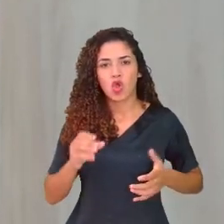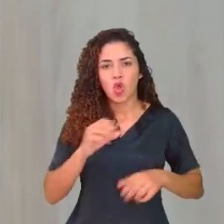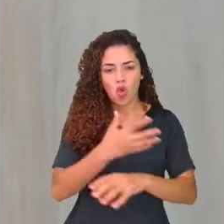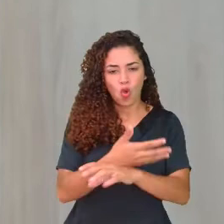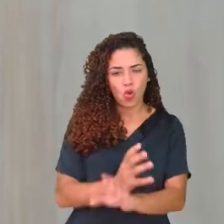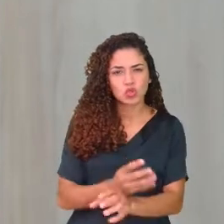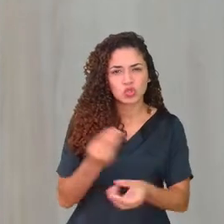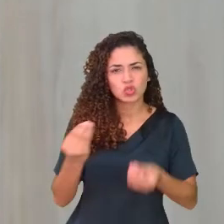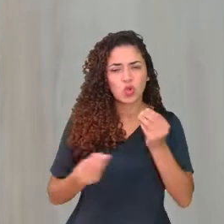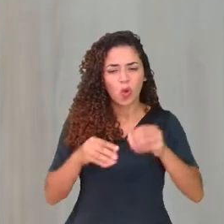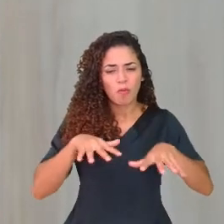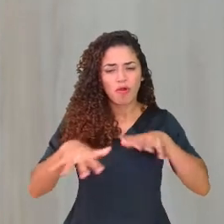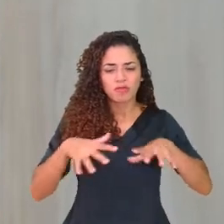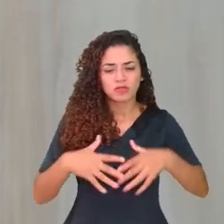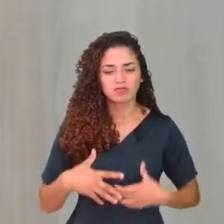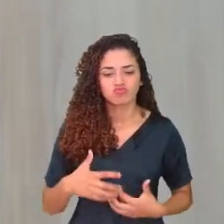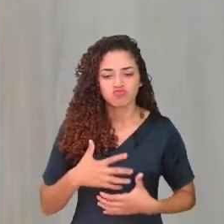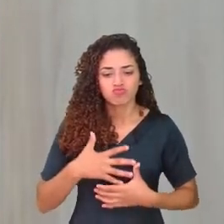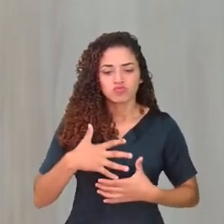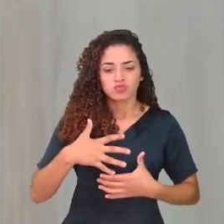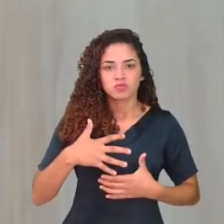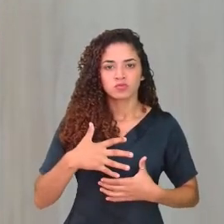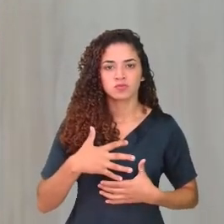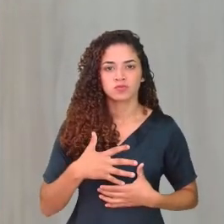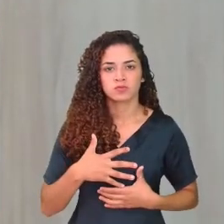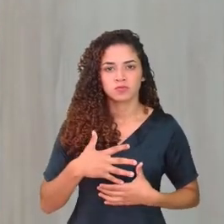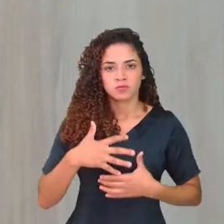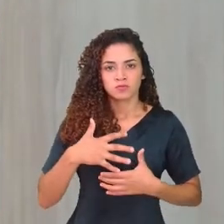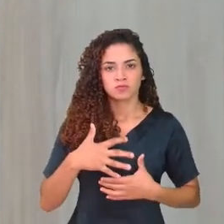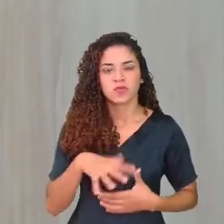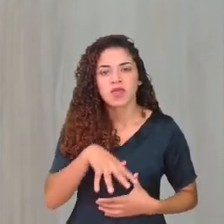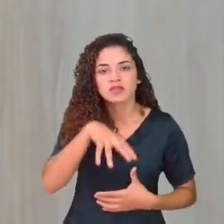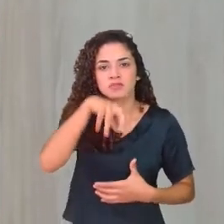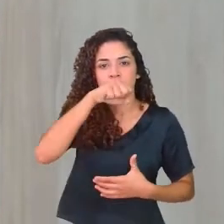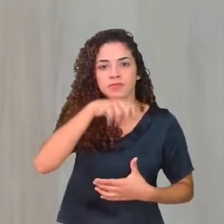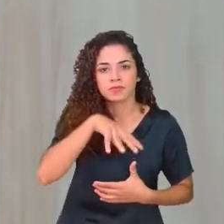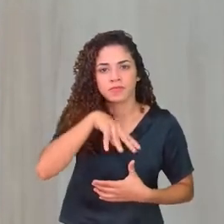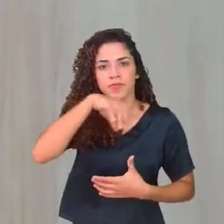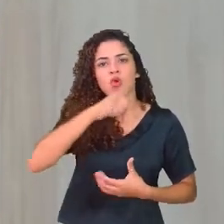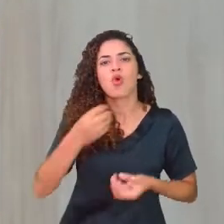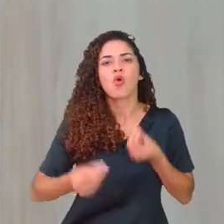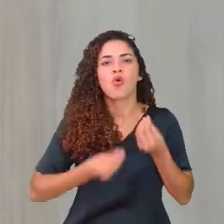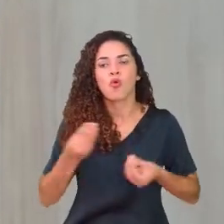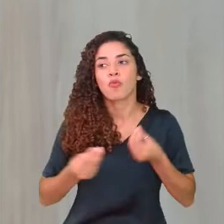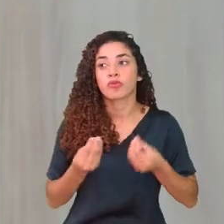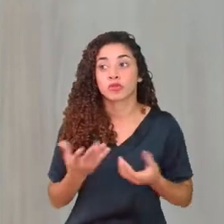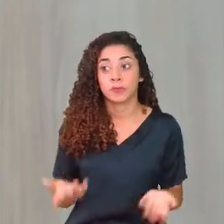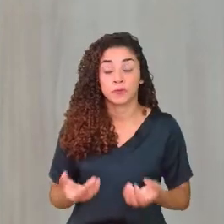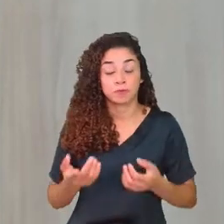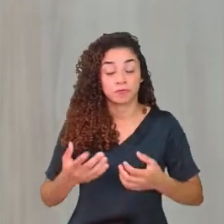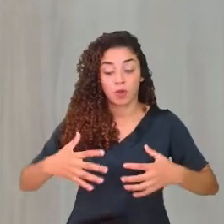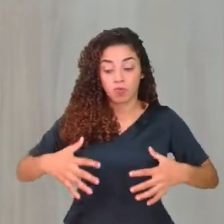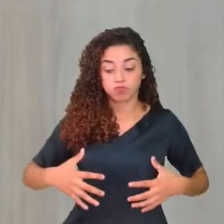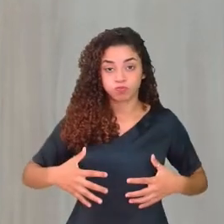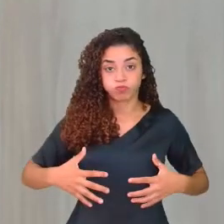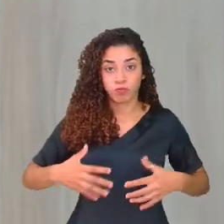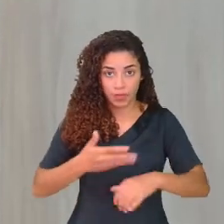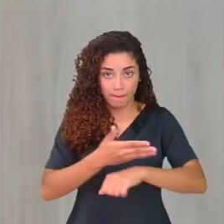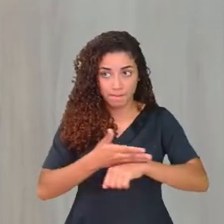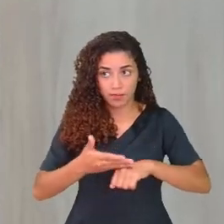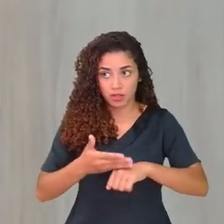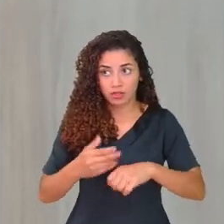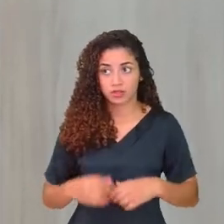ocorre o movimento da respiração? Para isso tem uma curiosidade, gente. Essa parte bem branca, né?